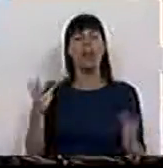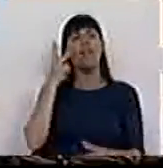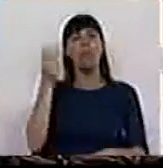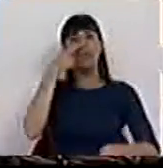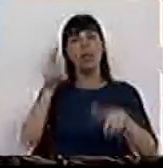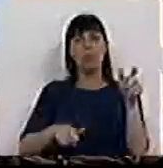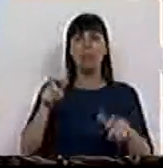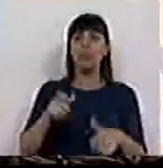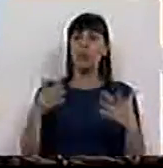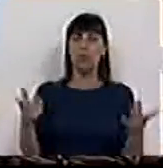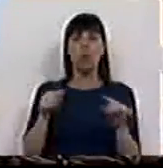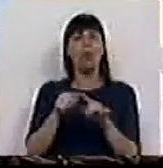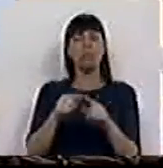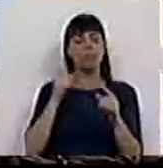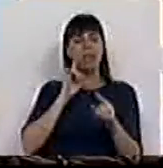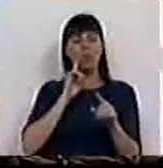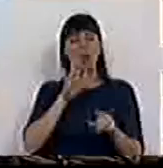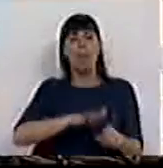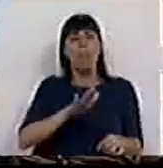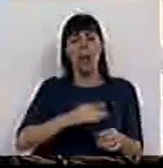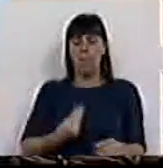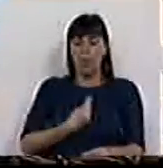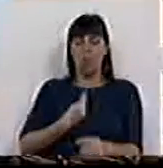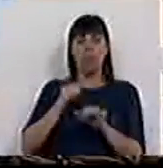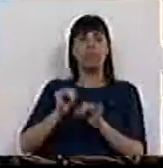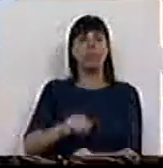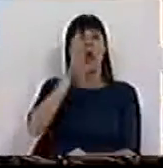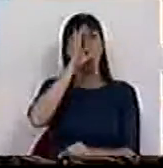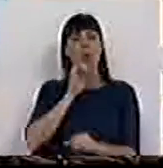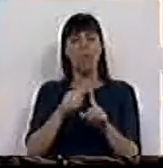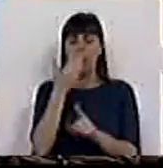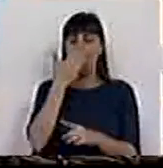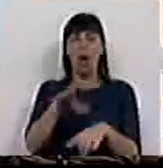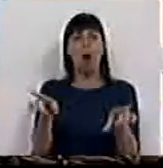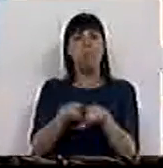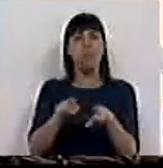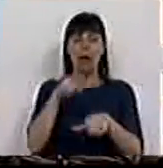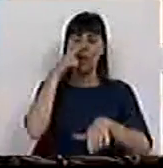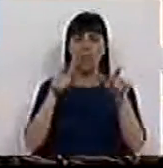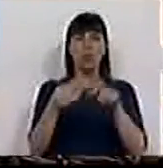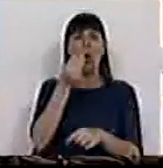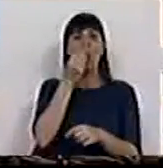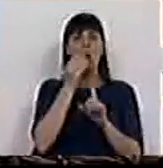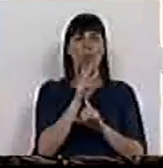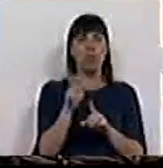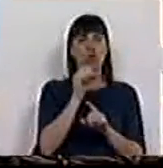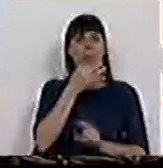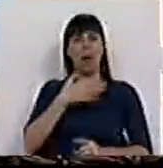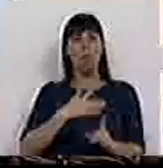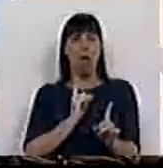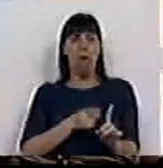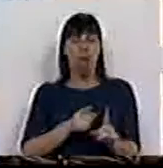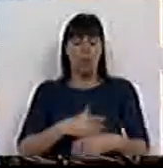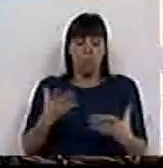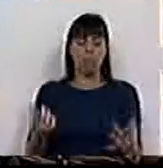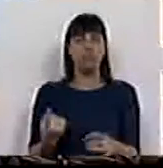das pessoas é o elemento menor das preocupações de um Governo que se comporta como se as pessoas comessem juros ao pequeno almoço.